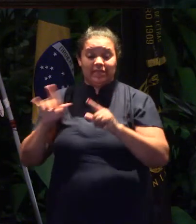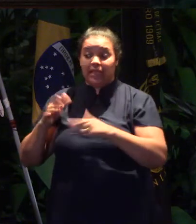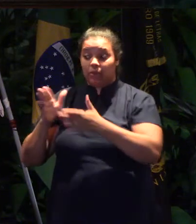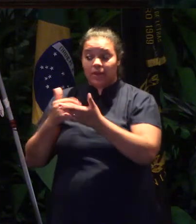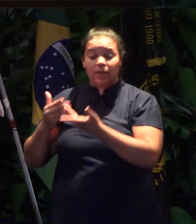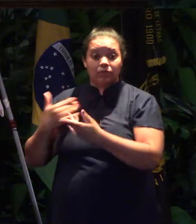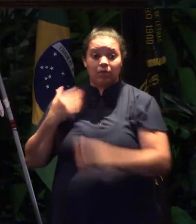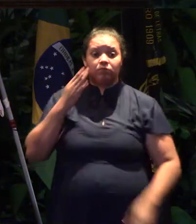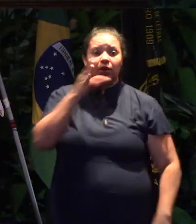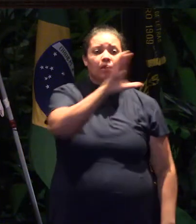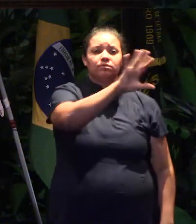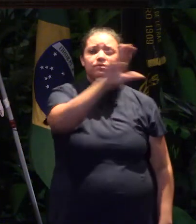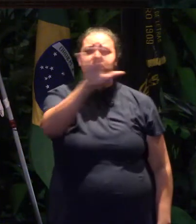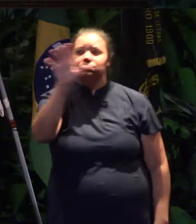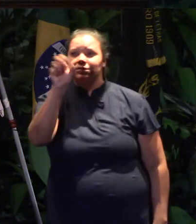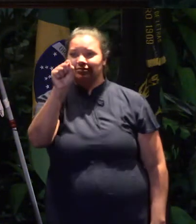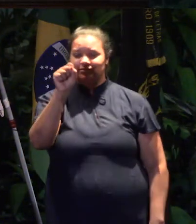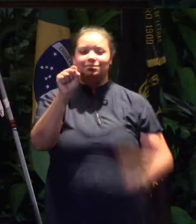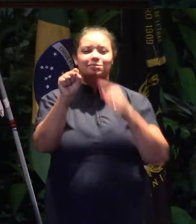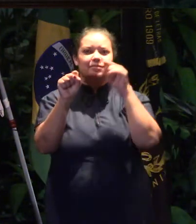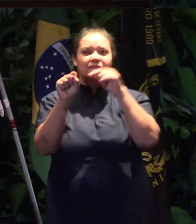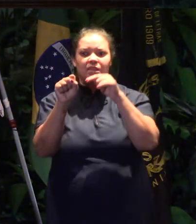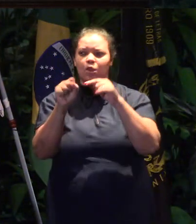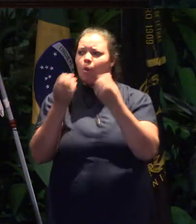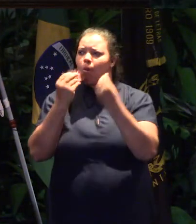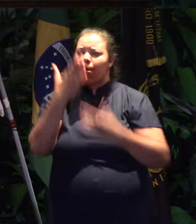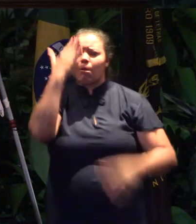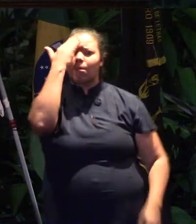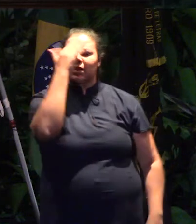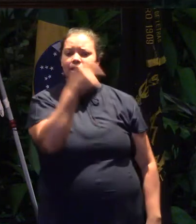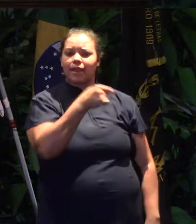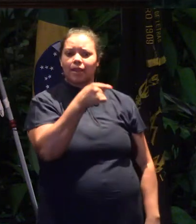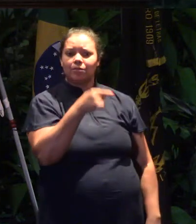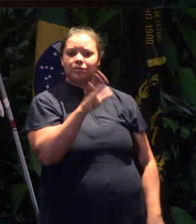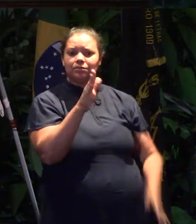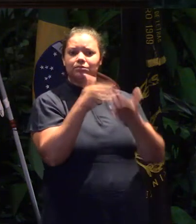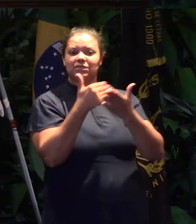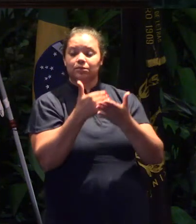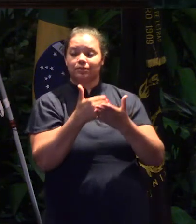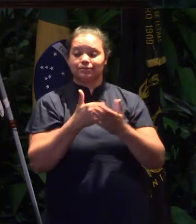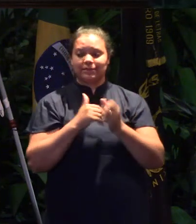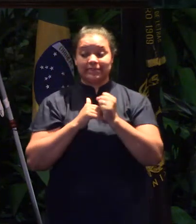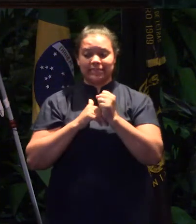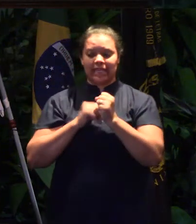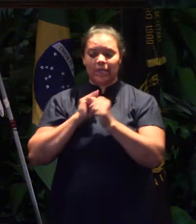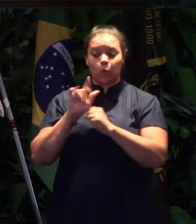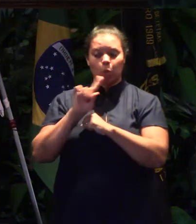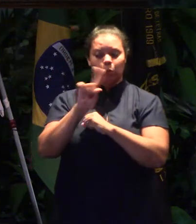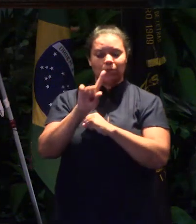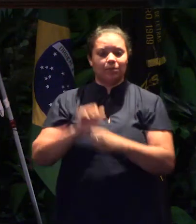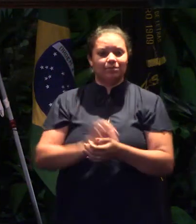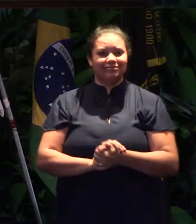na estante, pego assim, pego aqui esse livro aqui e falo, mas como é que você sabe que é esse livro? Ah, segredo, não conto para ninguém, estou contando agora,